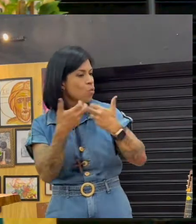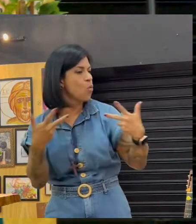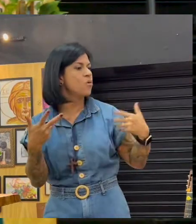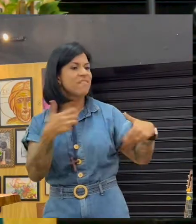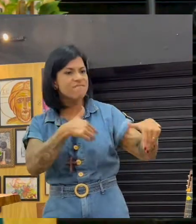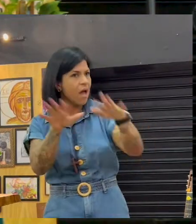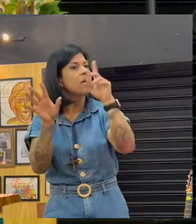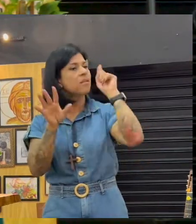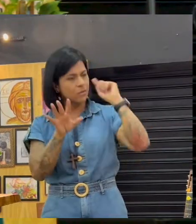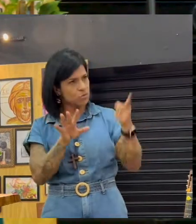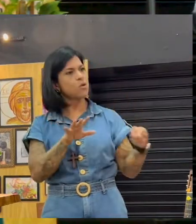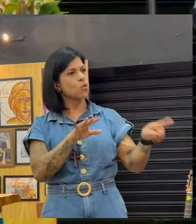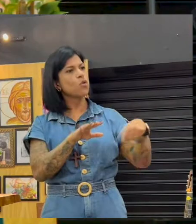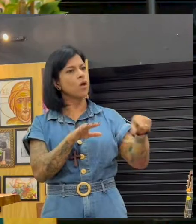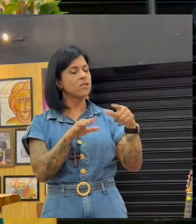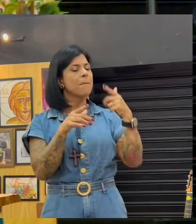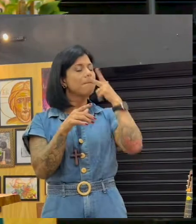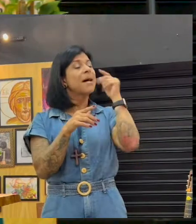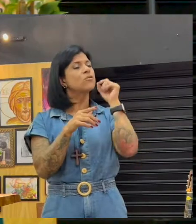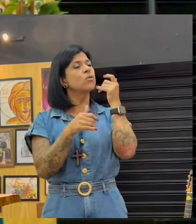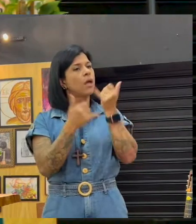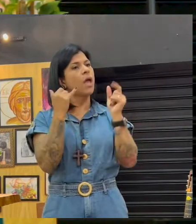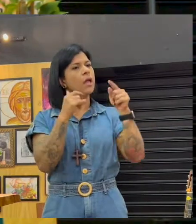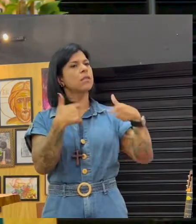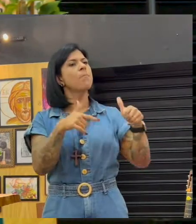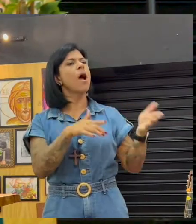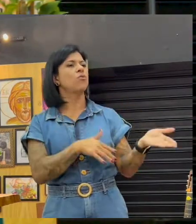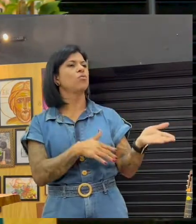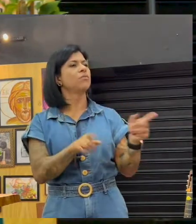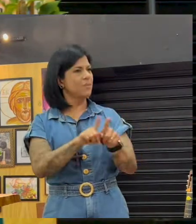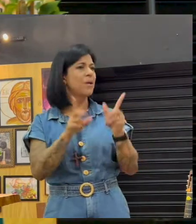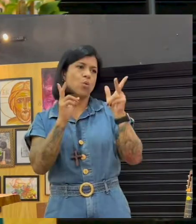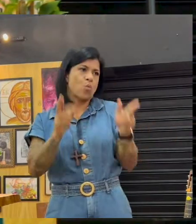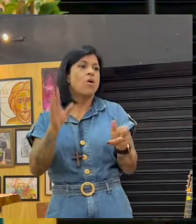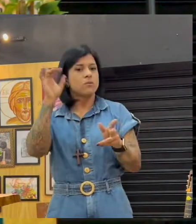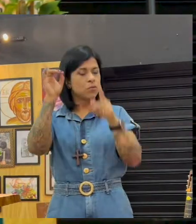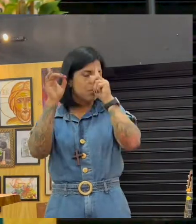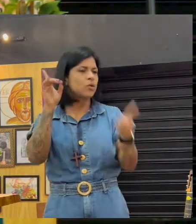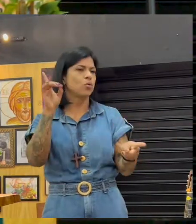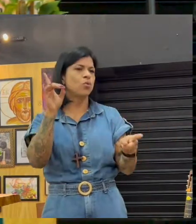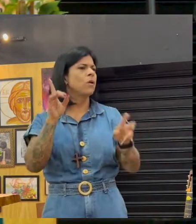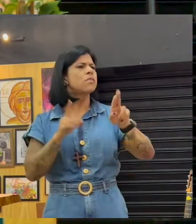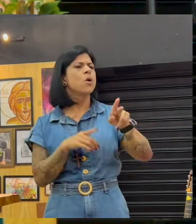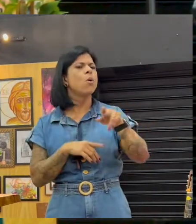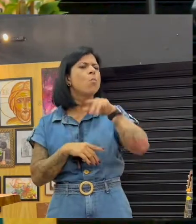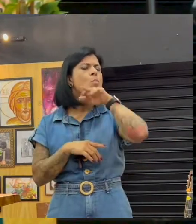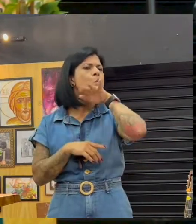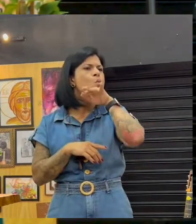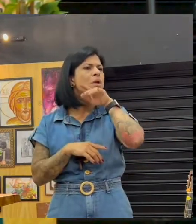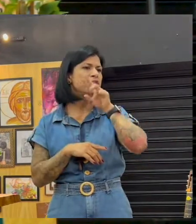É trabalhando. É preciso ver o trabalho como ele é. Não é maldição.